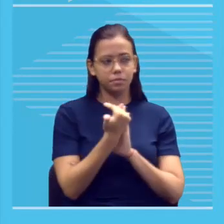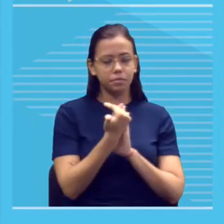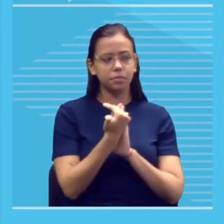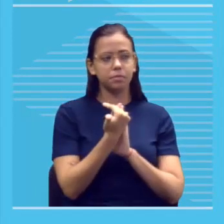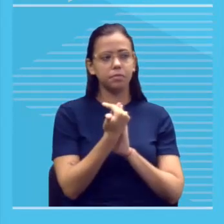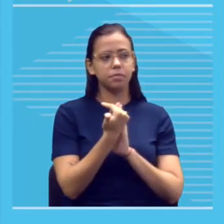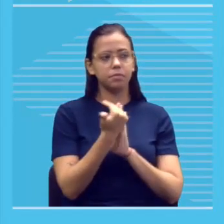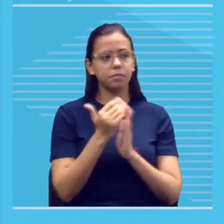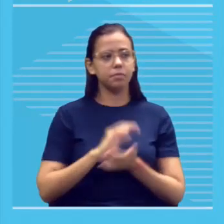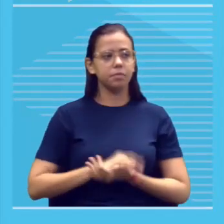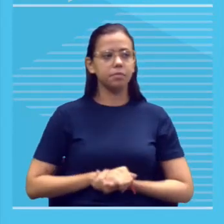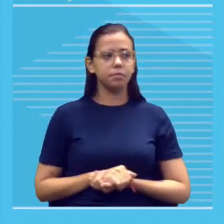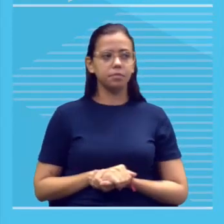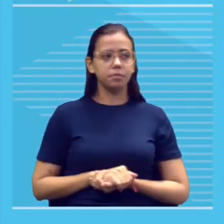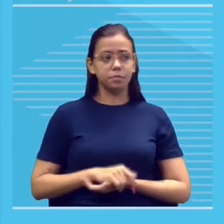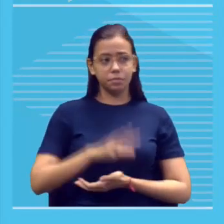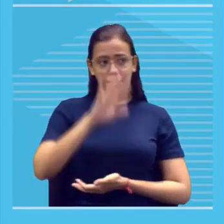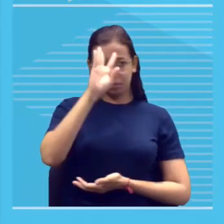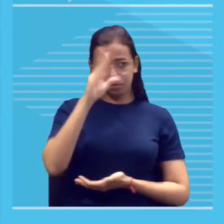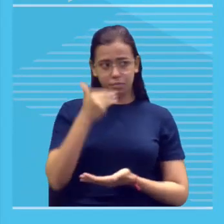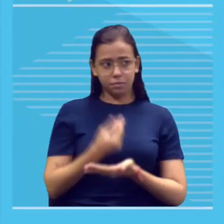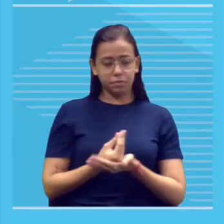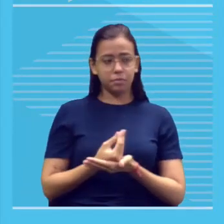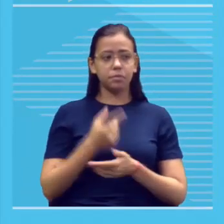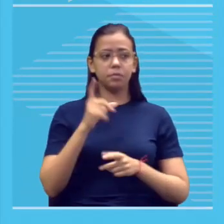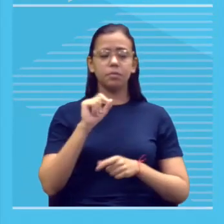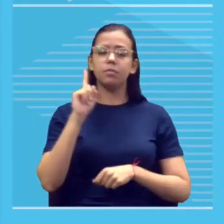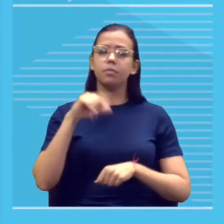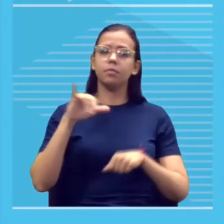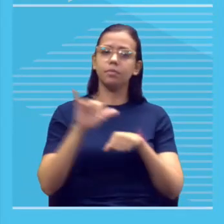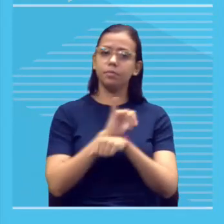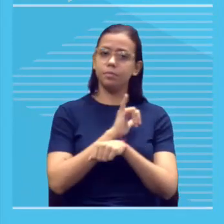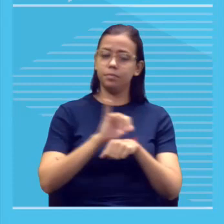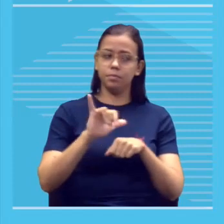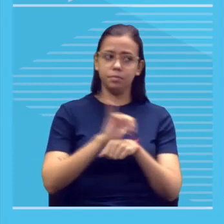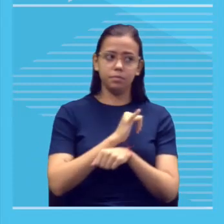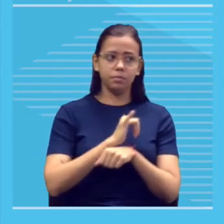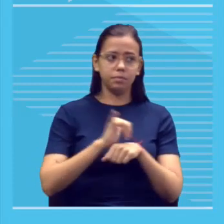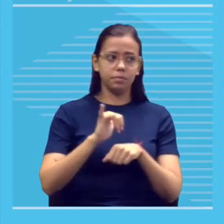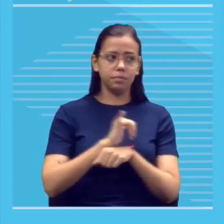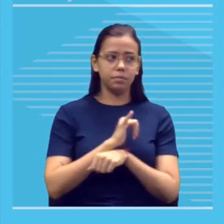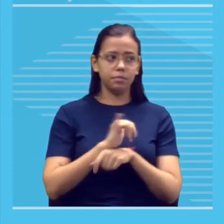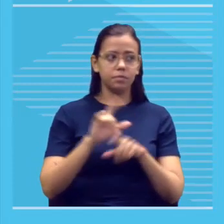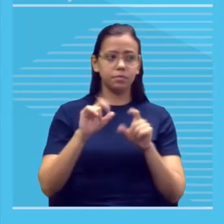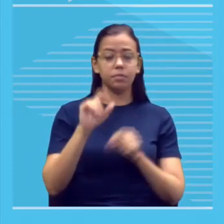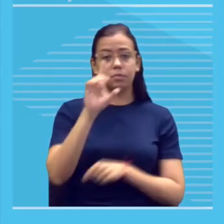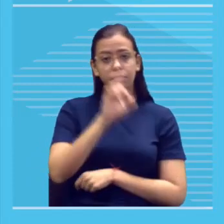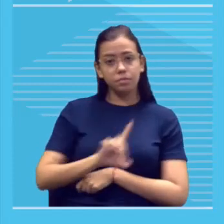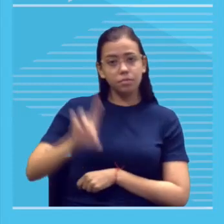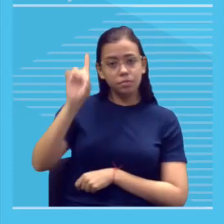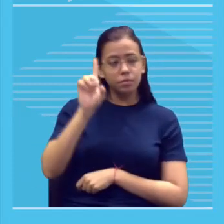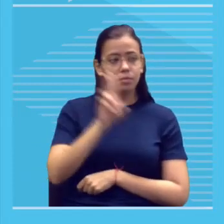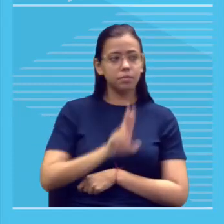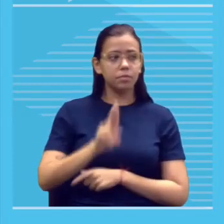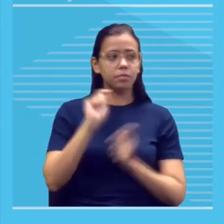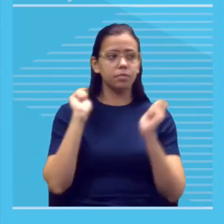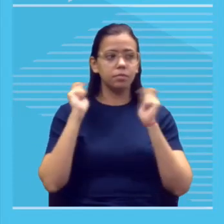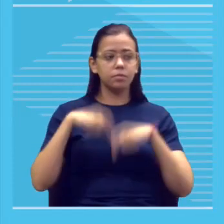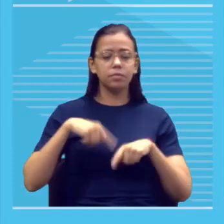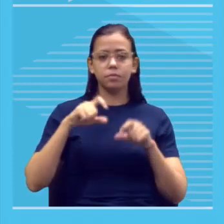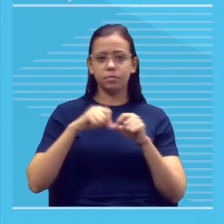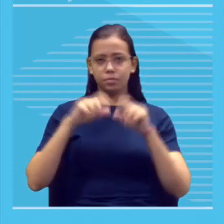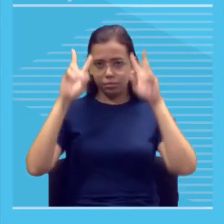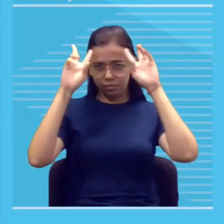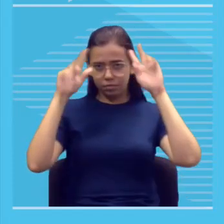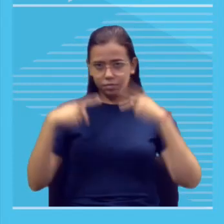que se cumpre e o espiritismo é uma alavanca de que Deus se utiliza para fazer que